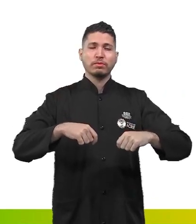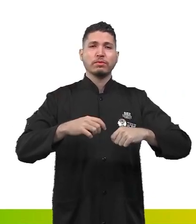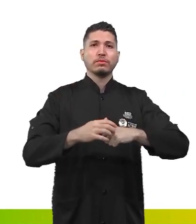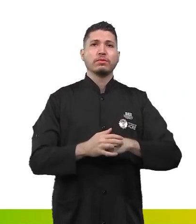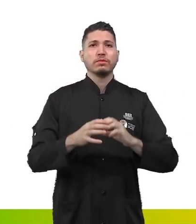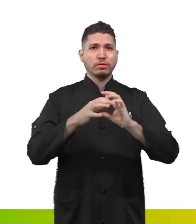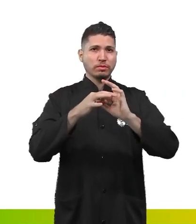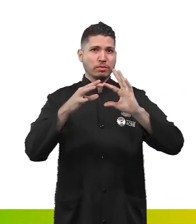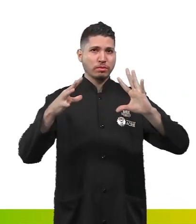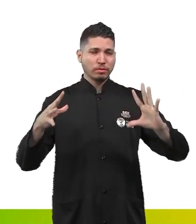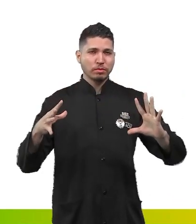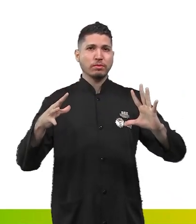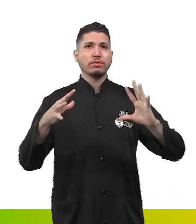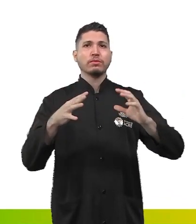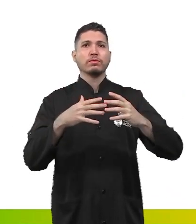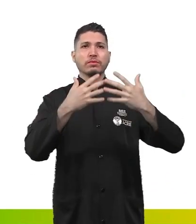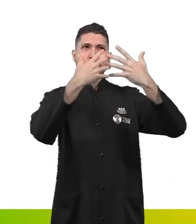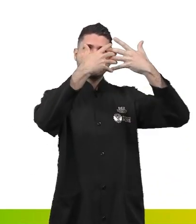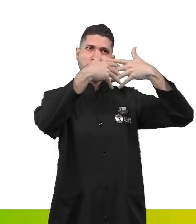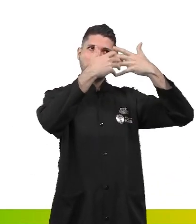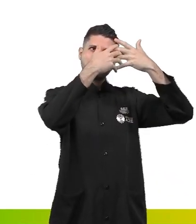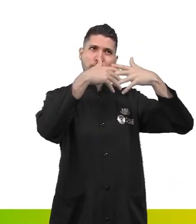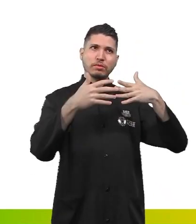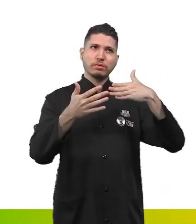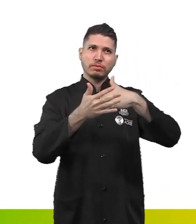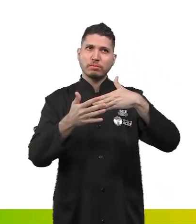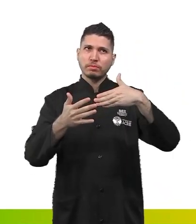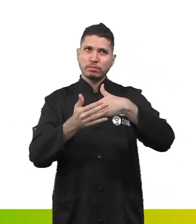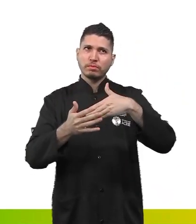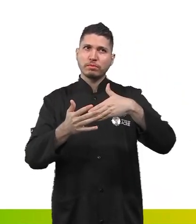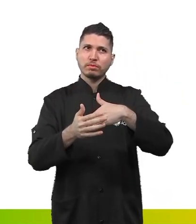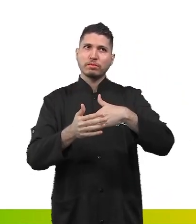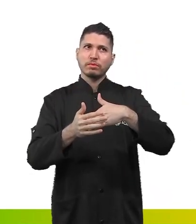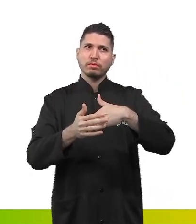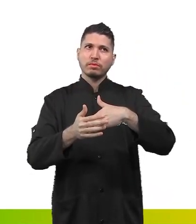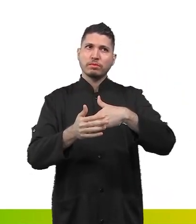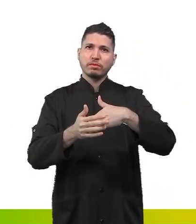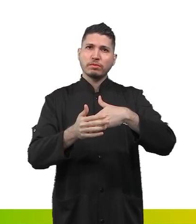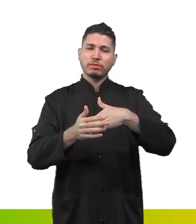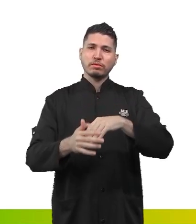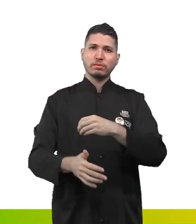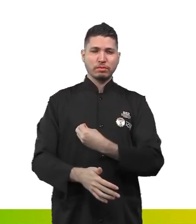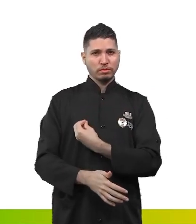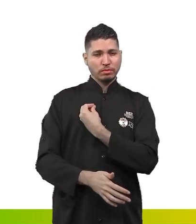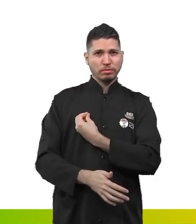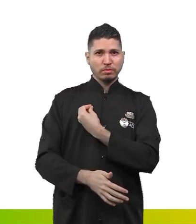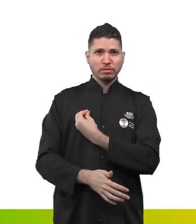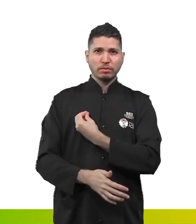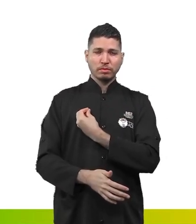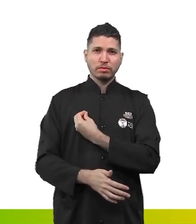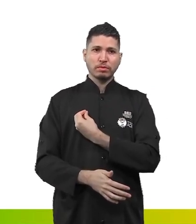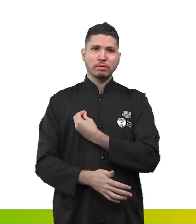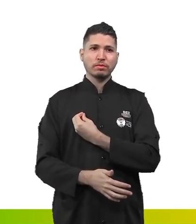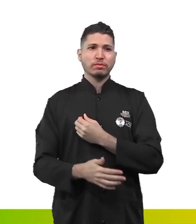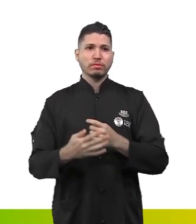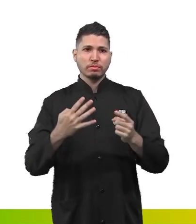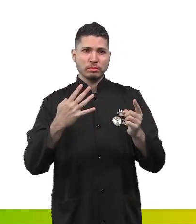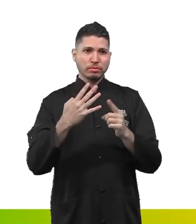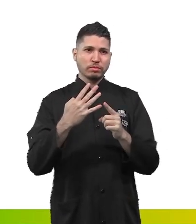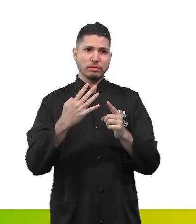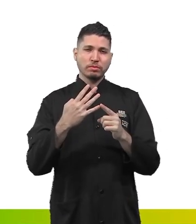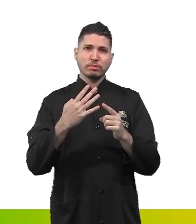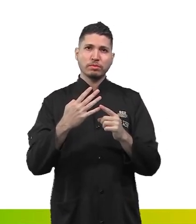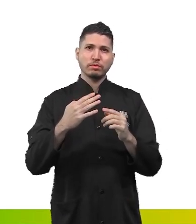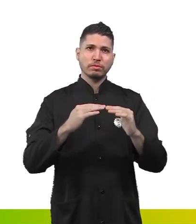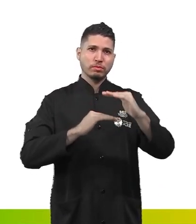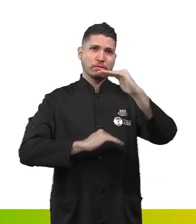sobre as limitações que lhe são impostas. E por último, nós temos o princípio da